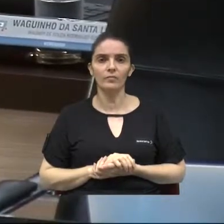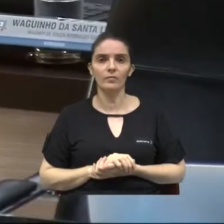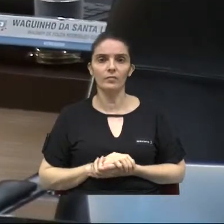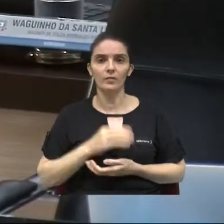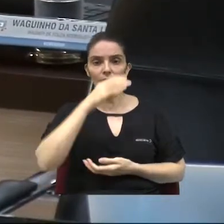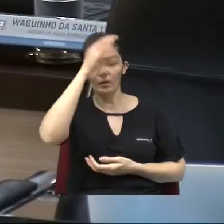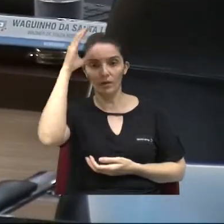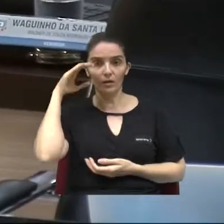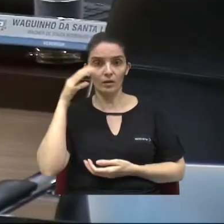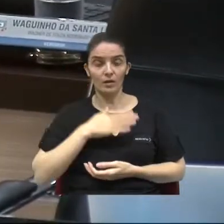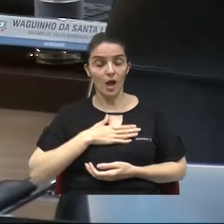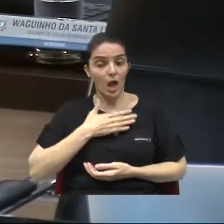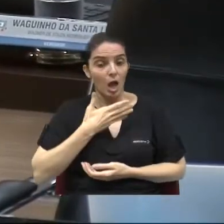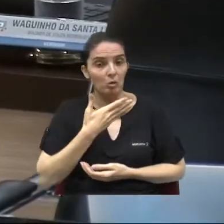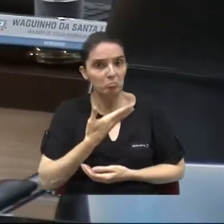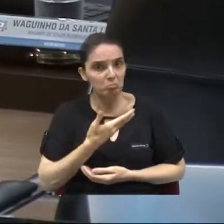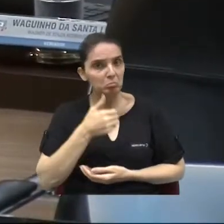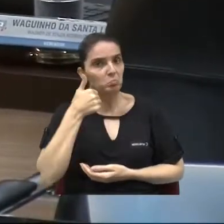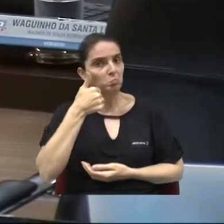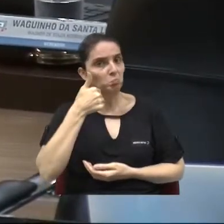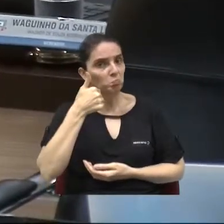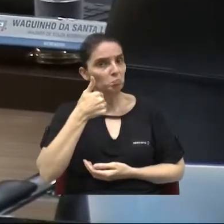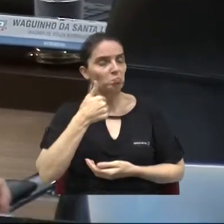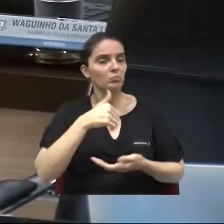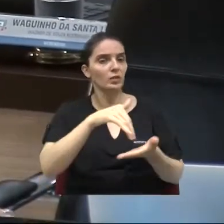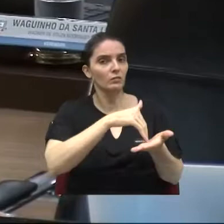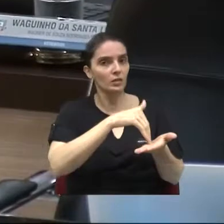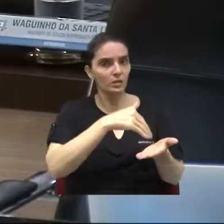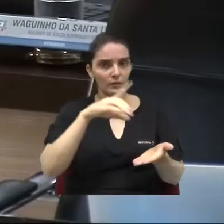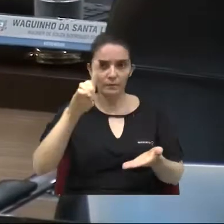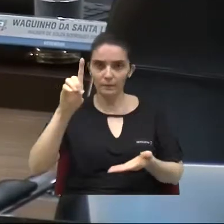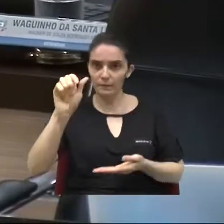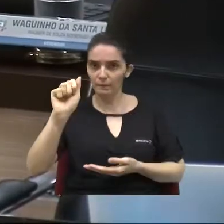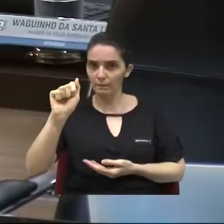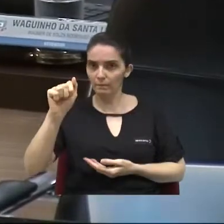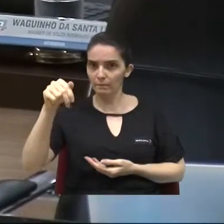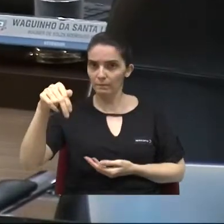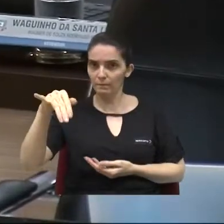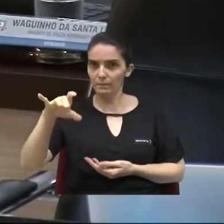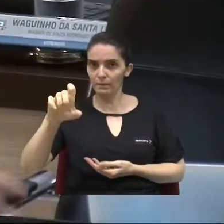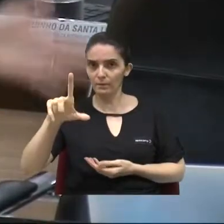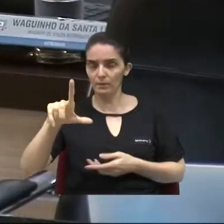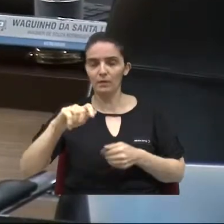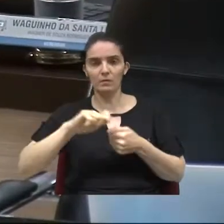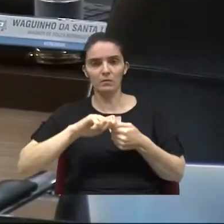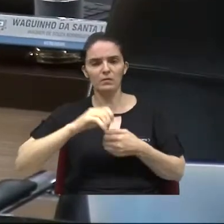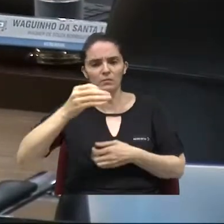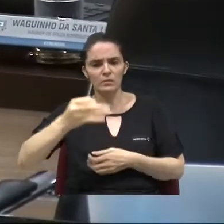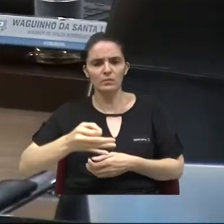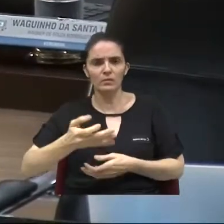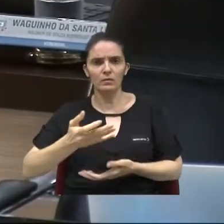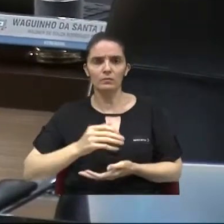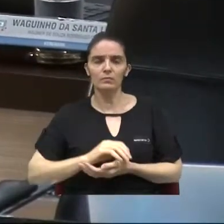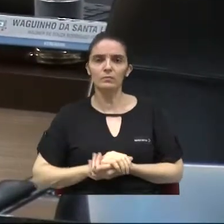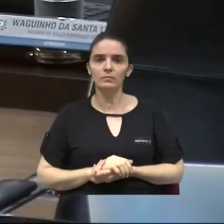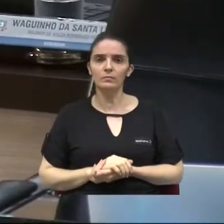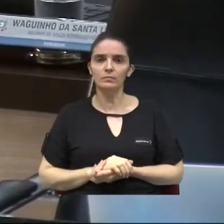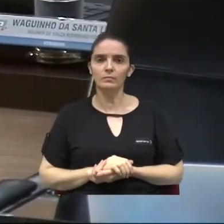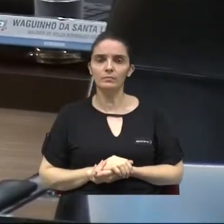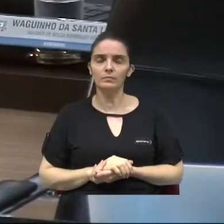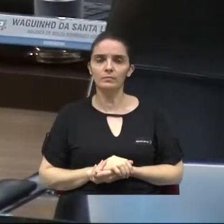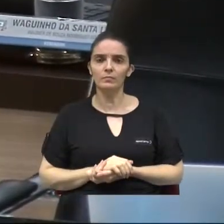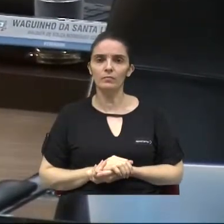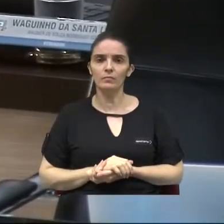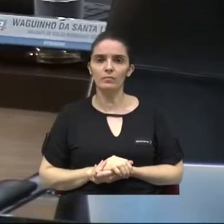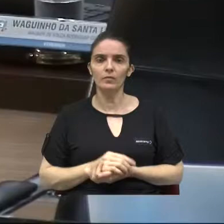surpreendeu positivamente a forma que o doutor Daniel vem trazendo essa situação. Daí, respondendo ao questionamento